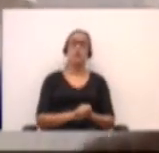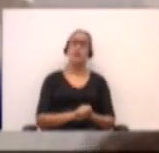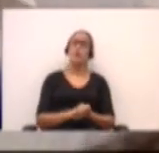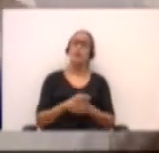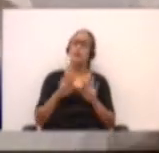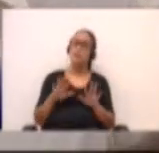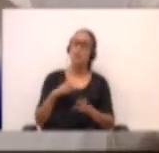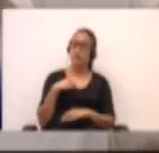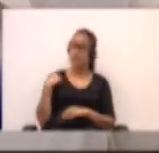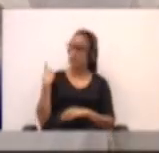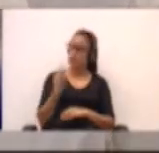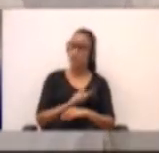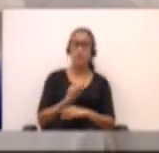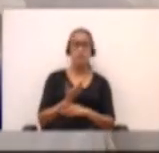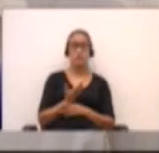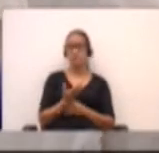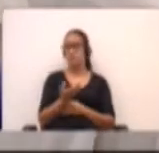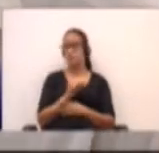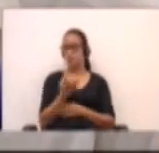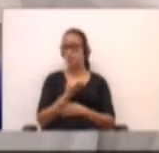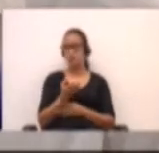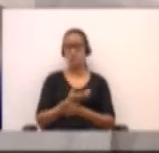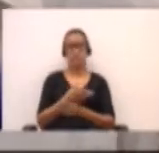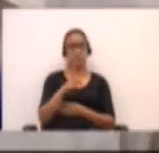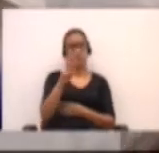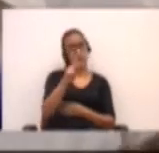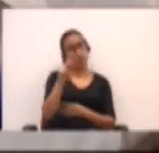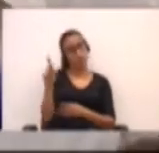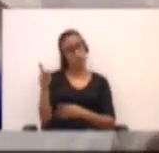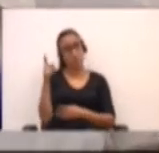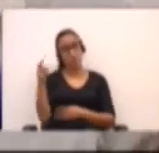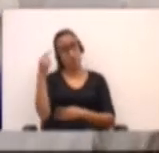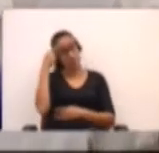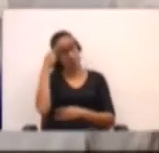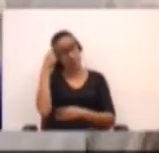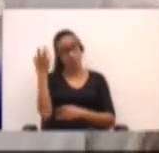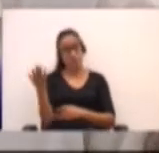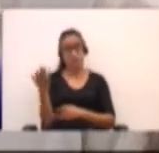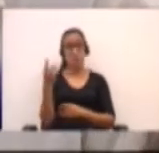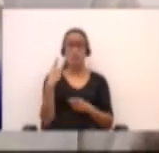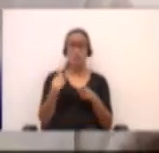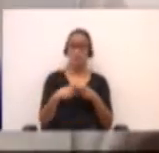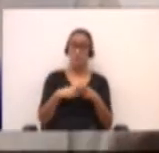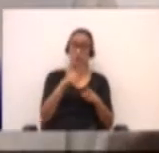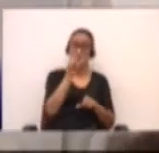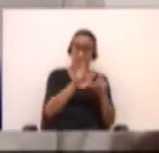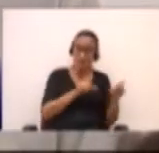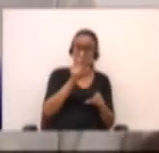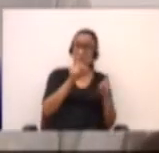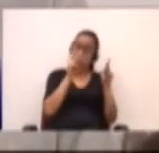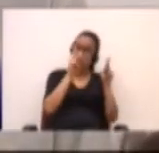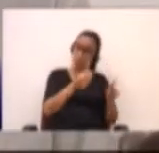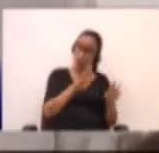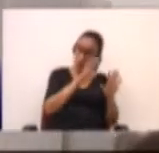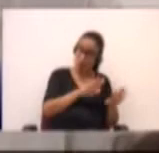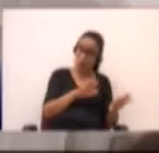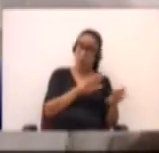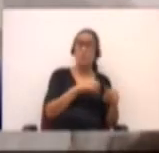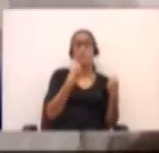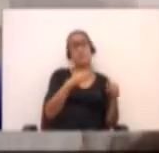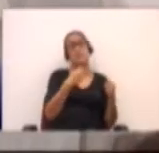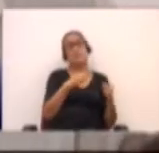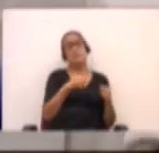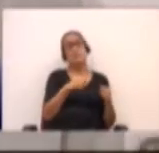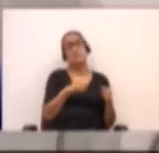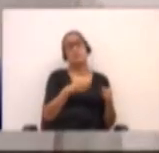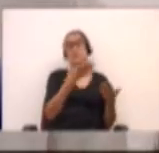nós queremos, e eu gostaria que o presidente revesse essa posição, porque a população tem que ser ouvida. A Comissão de Saúde está tratando